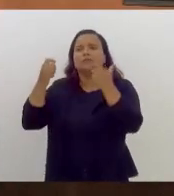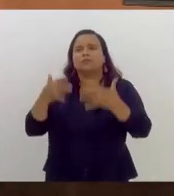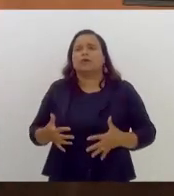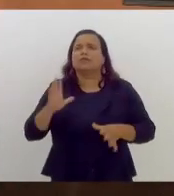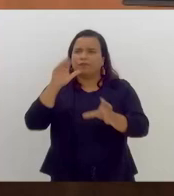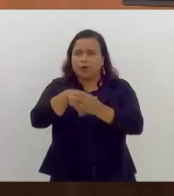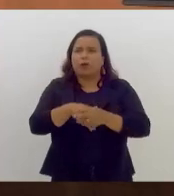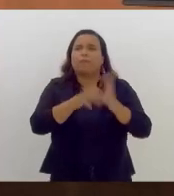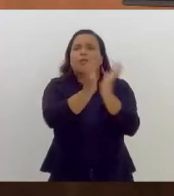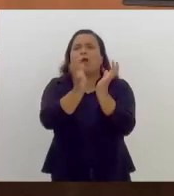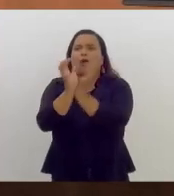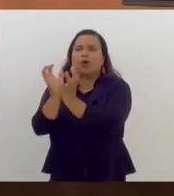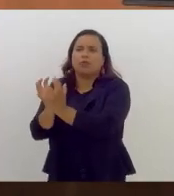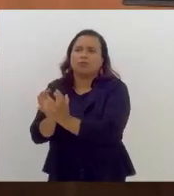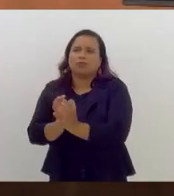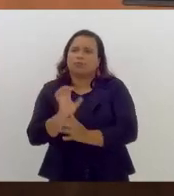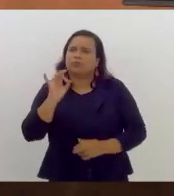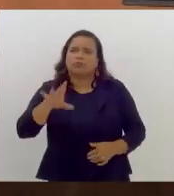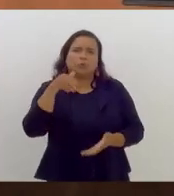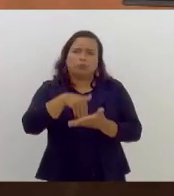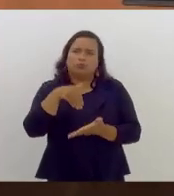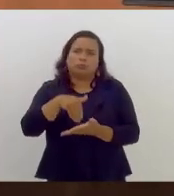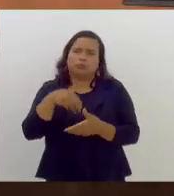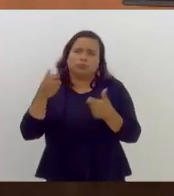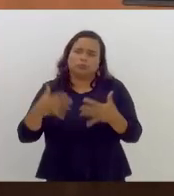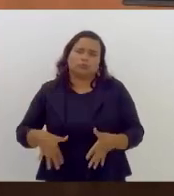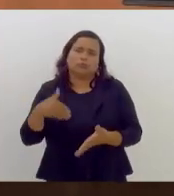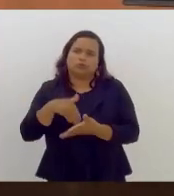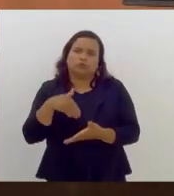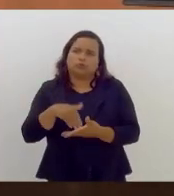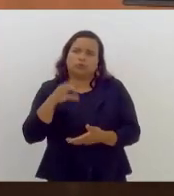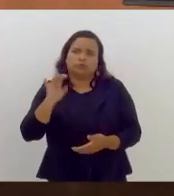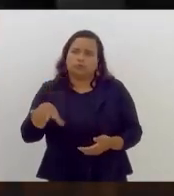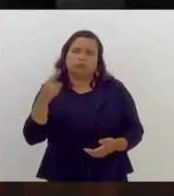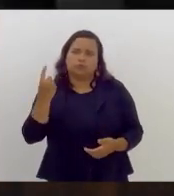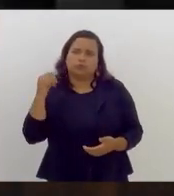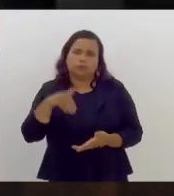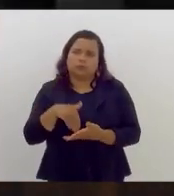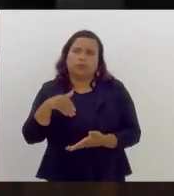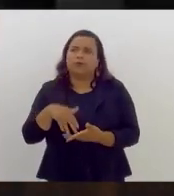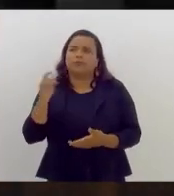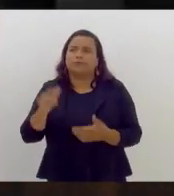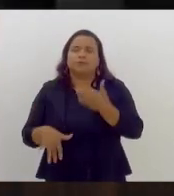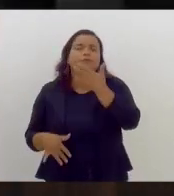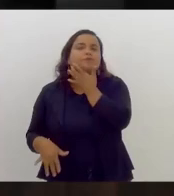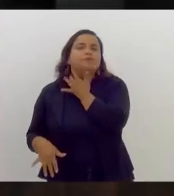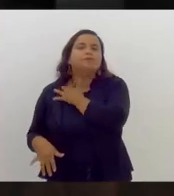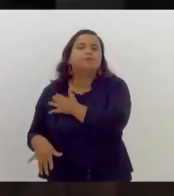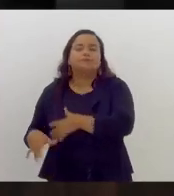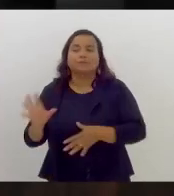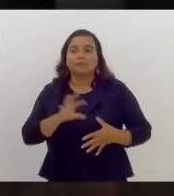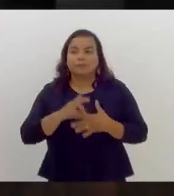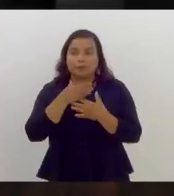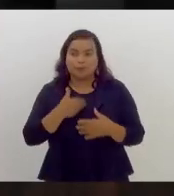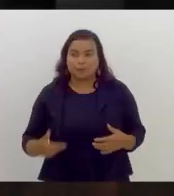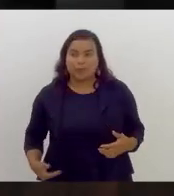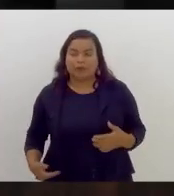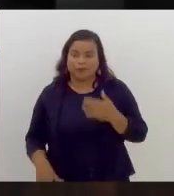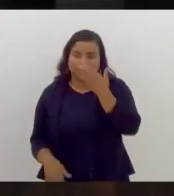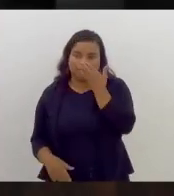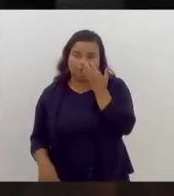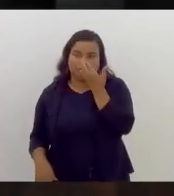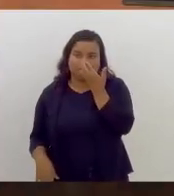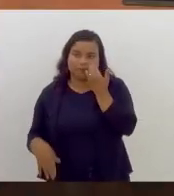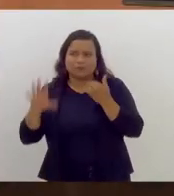em bloco os... Não, só tem o último. É o último. Só tem esse? Só esse. Tá. É o último. Pela demais... liderança do governo, senhor presidente. Pensei que os